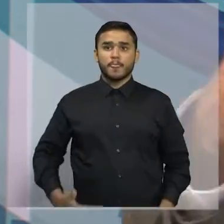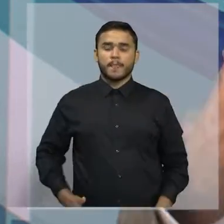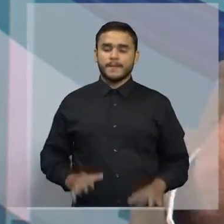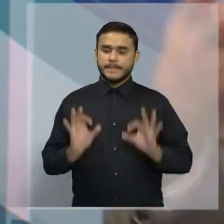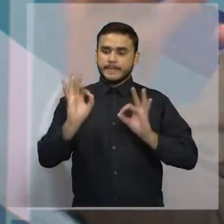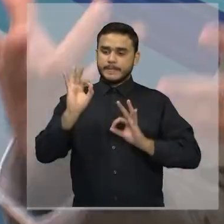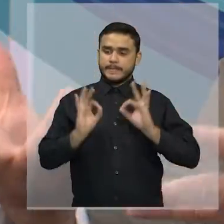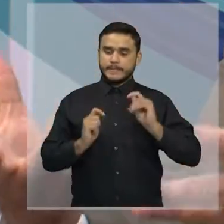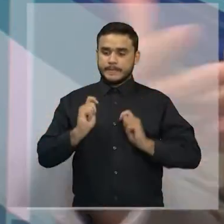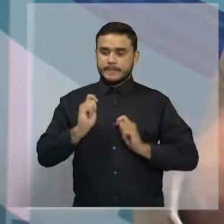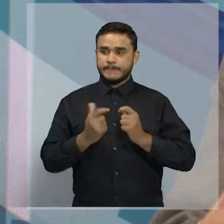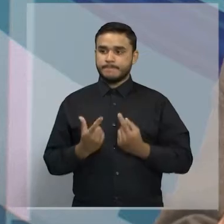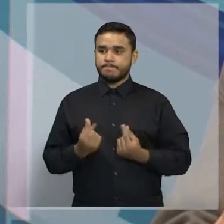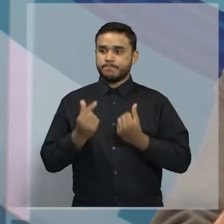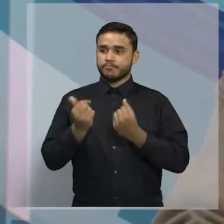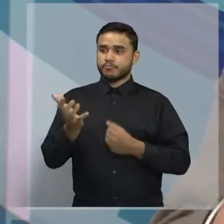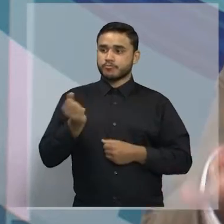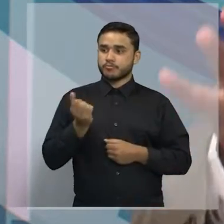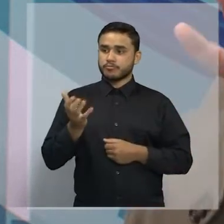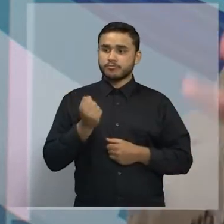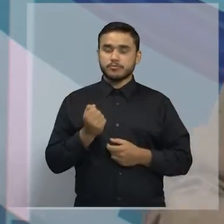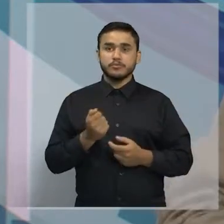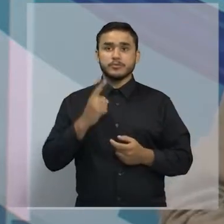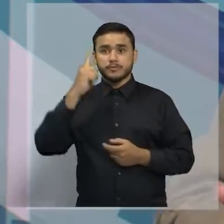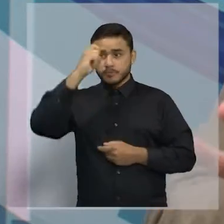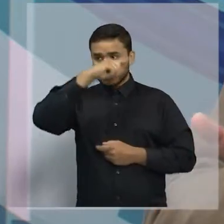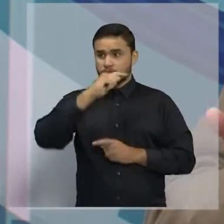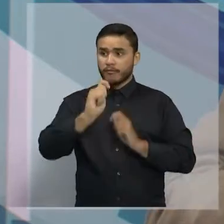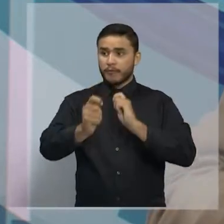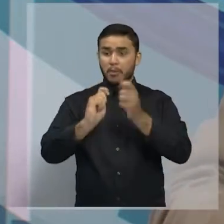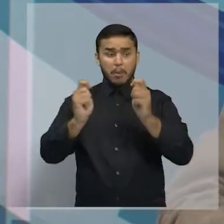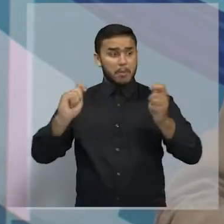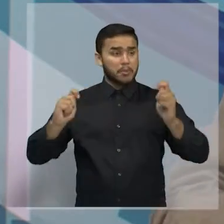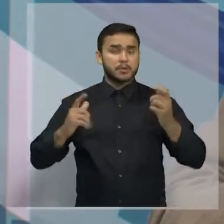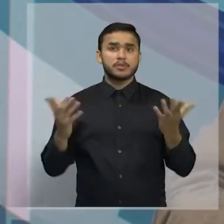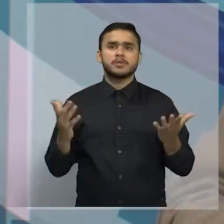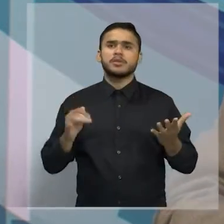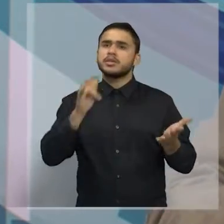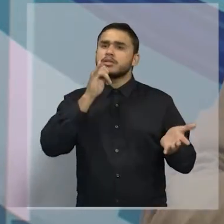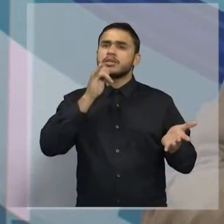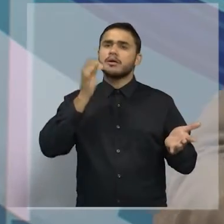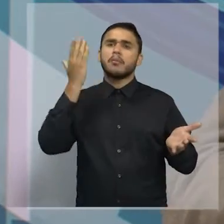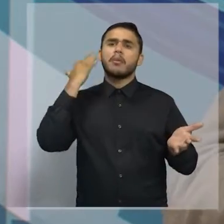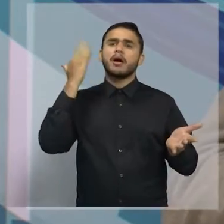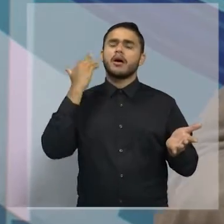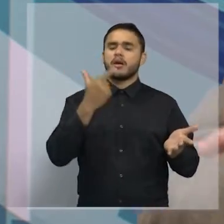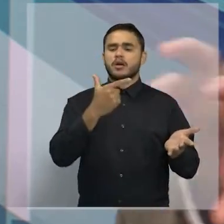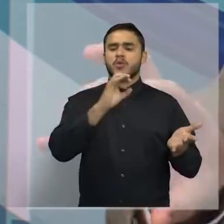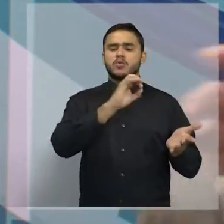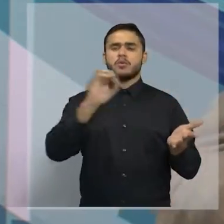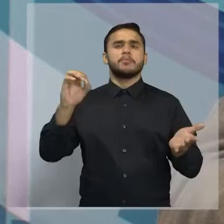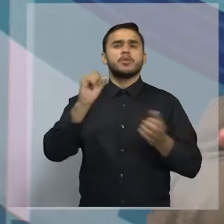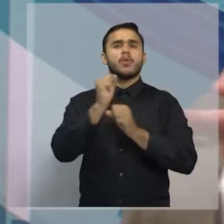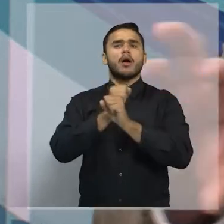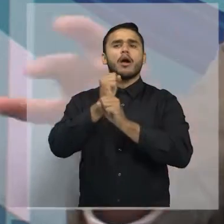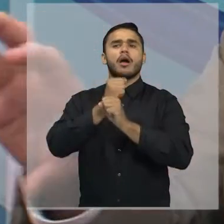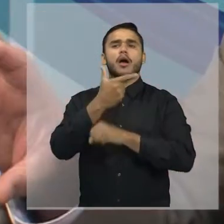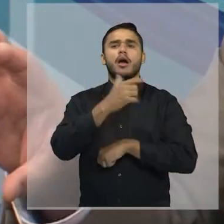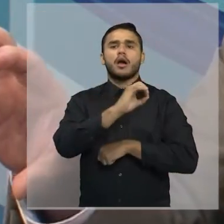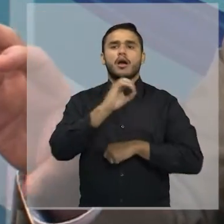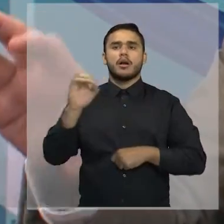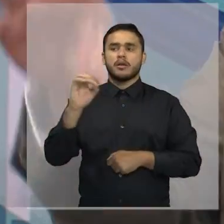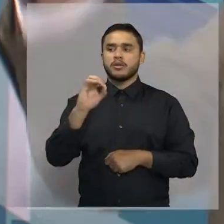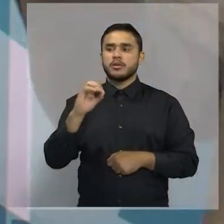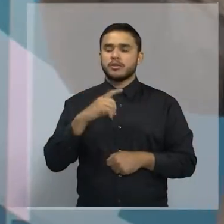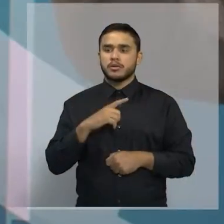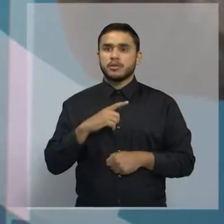de mais recursos para pagar benefícios que não tem. A estrutura etária da população, em 2000, era assim, a base da pirâmide era bem